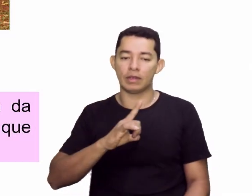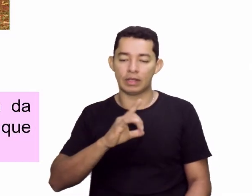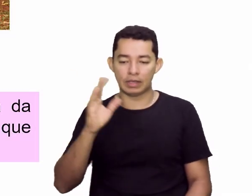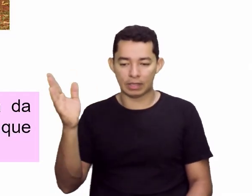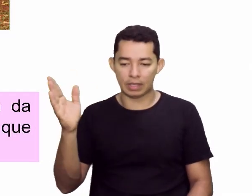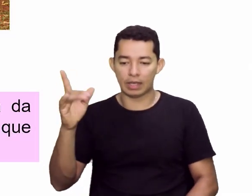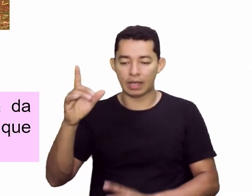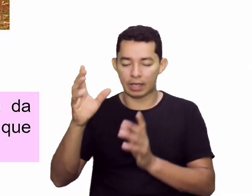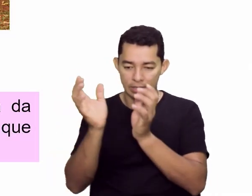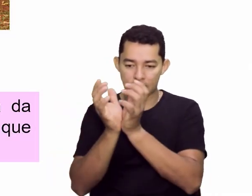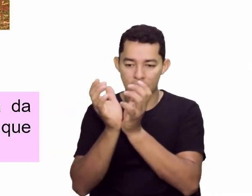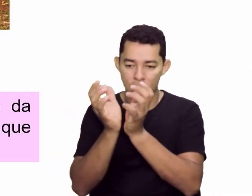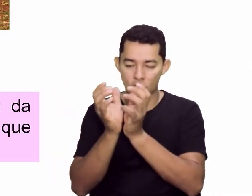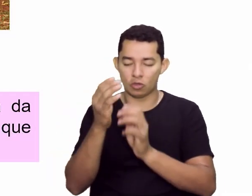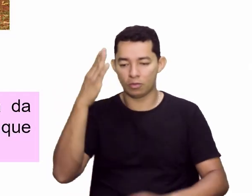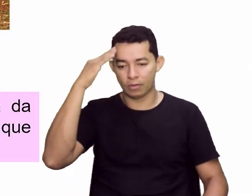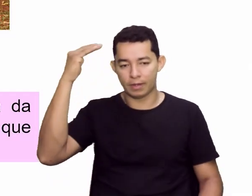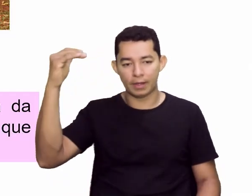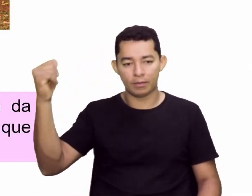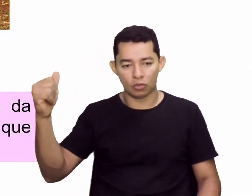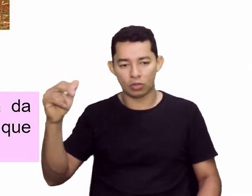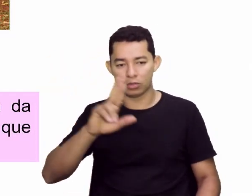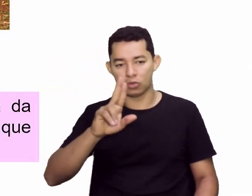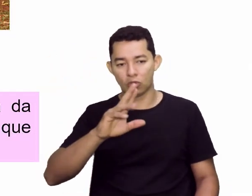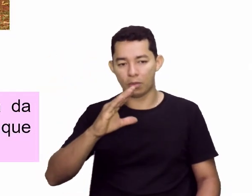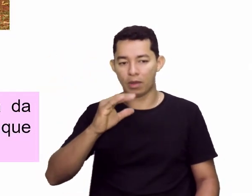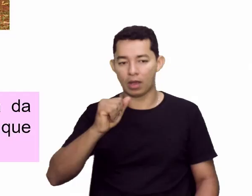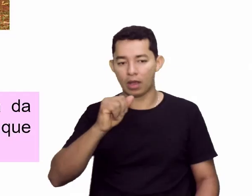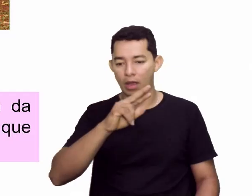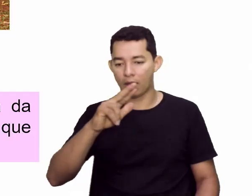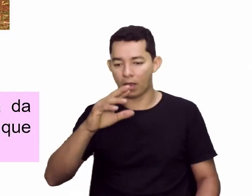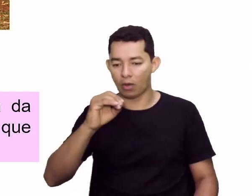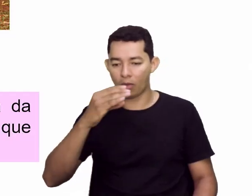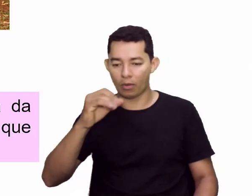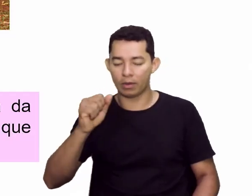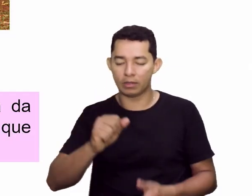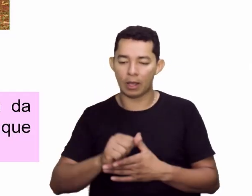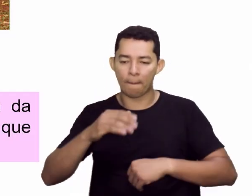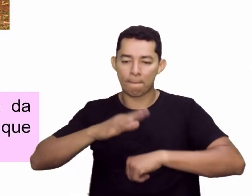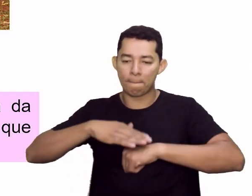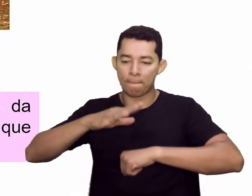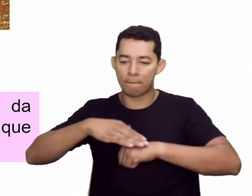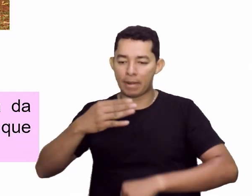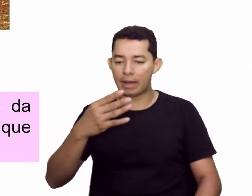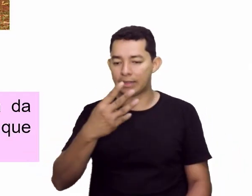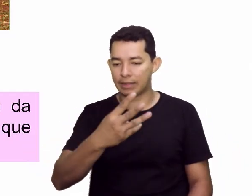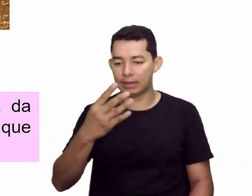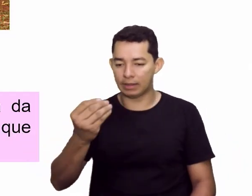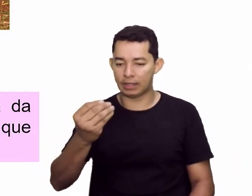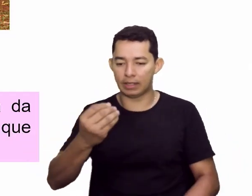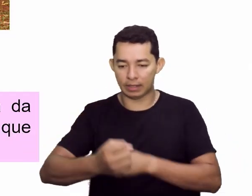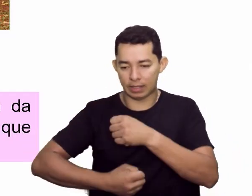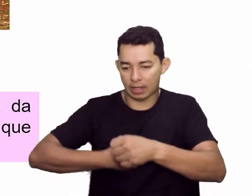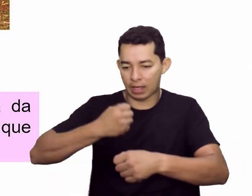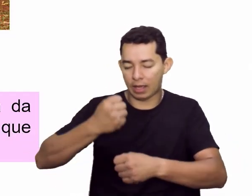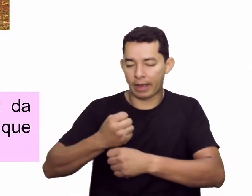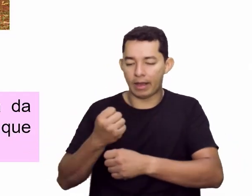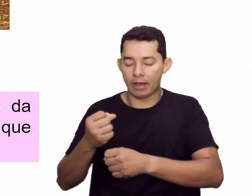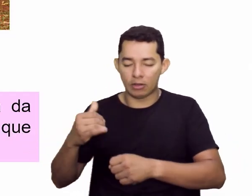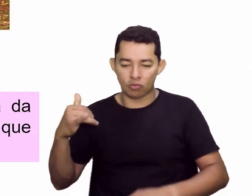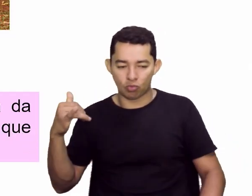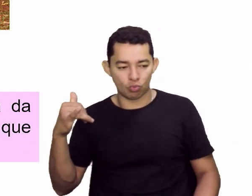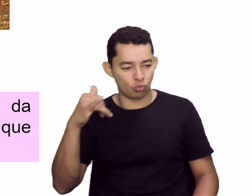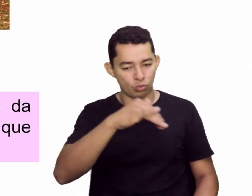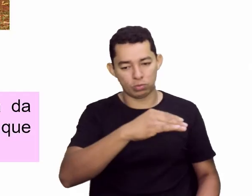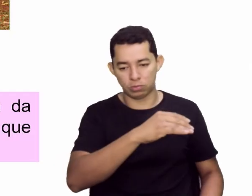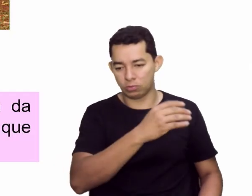Carroça de Mamulengos, que há mais de 3 décadas viajam pelo Brasil com espetáculos que misturam técnica